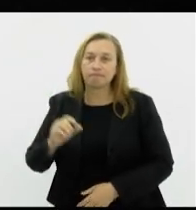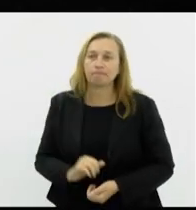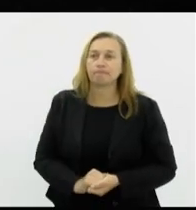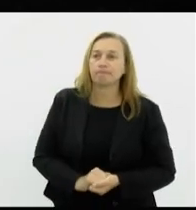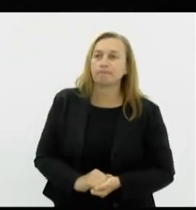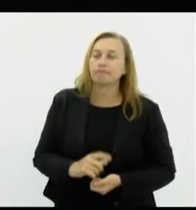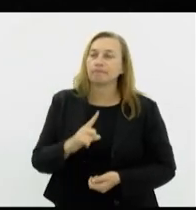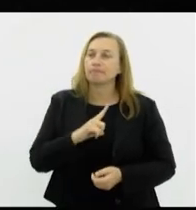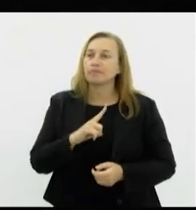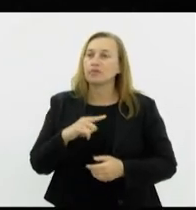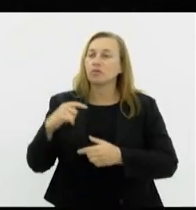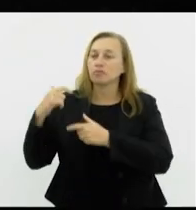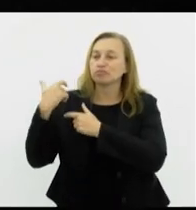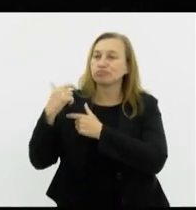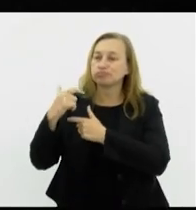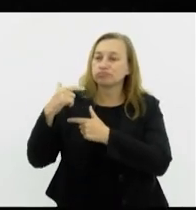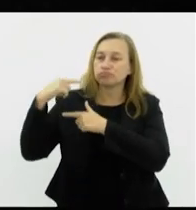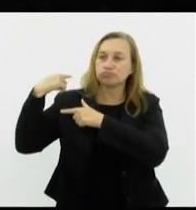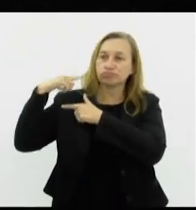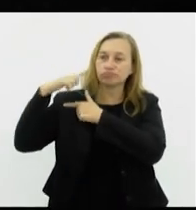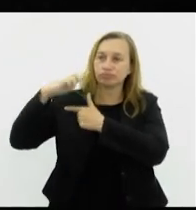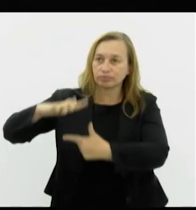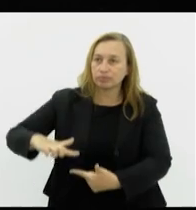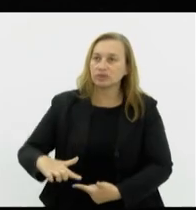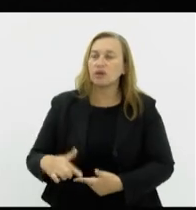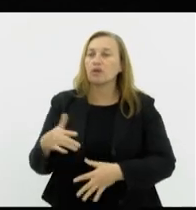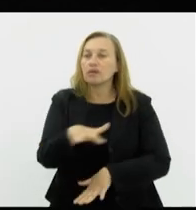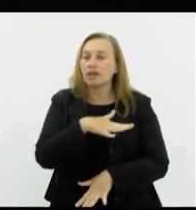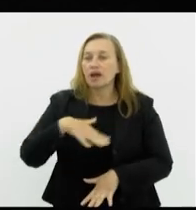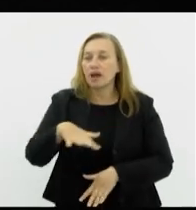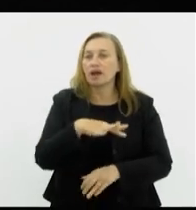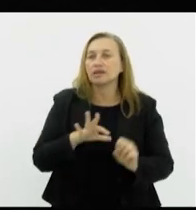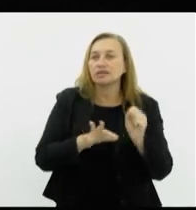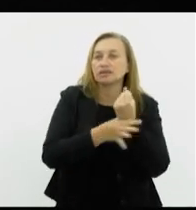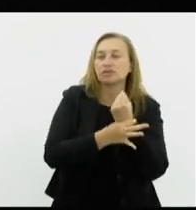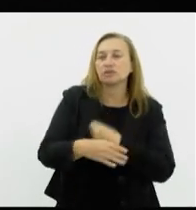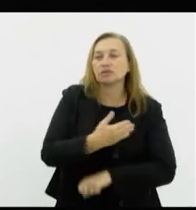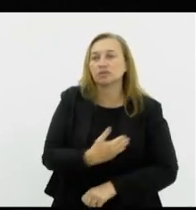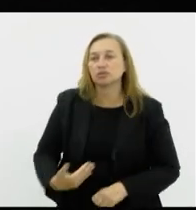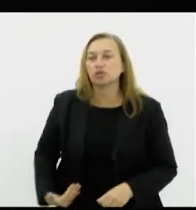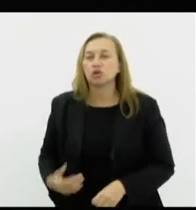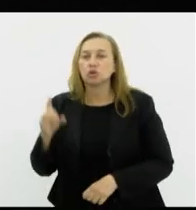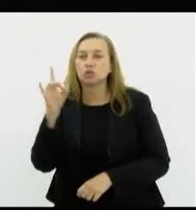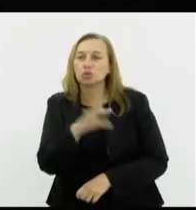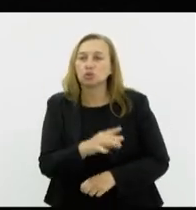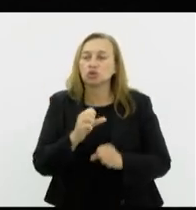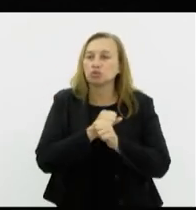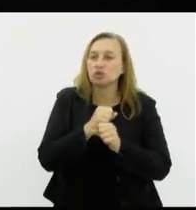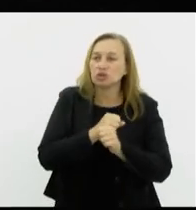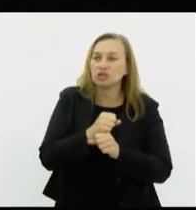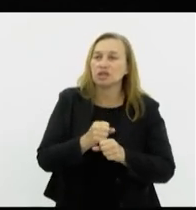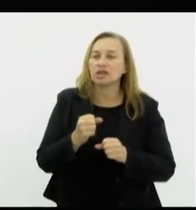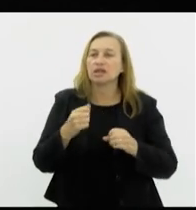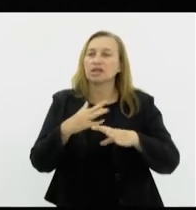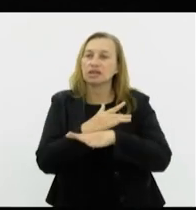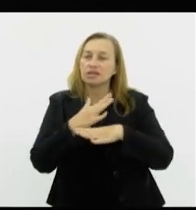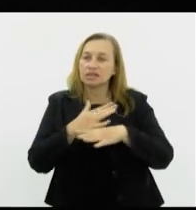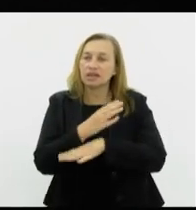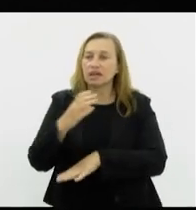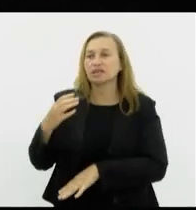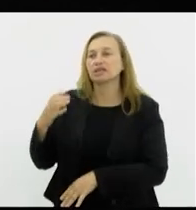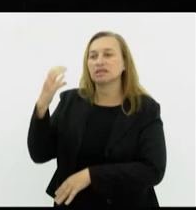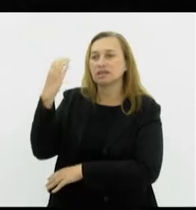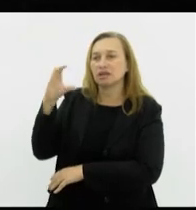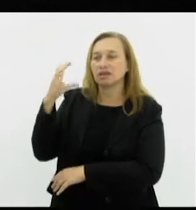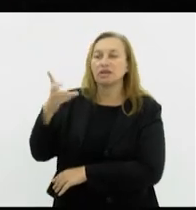tem uma tradição na área de segurança pública nos últimos anos na cidade de Niterói, deputada Marta